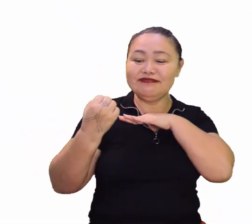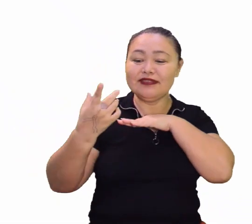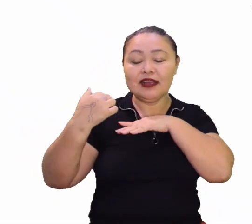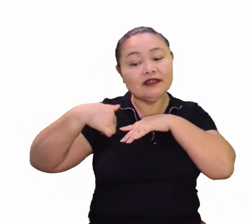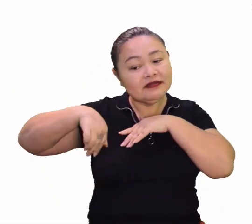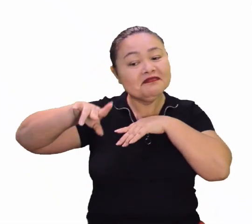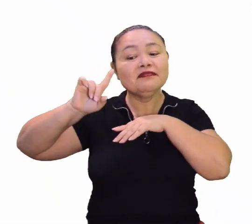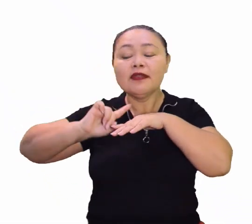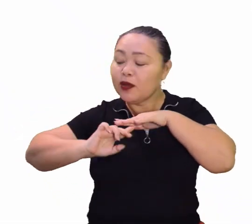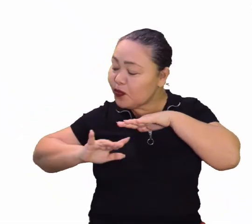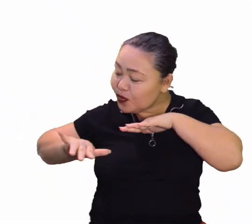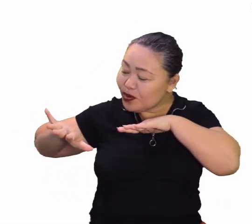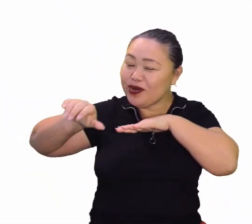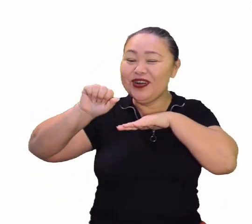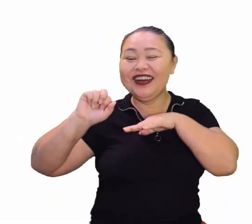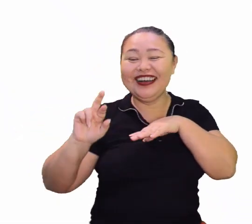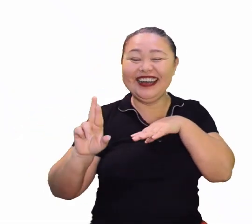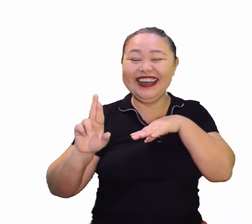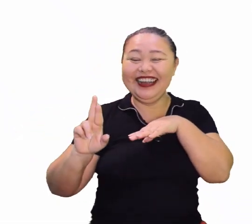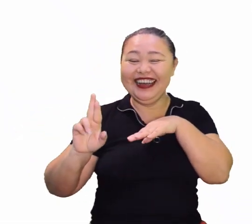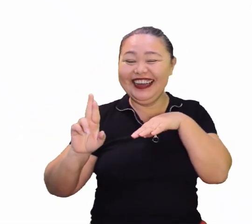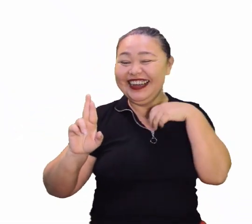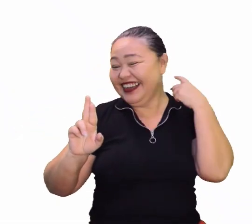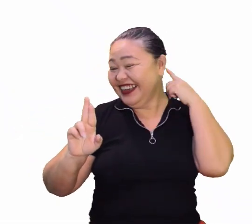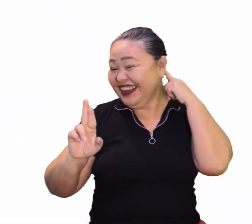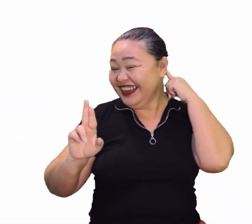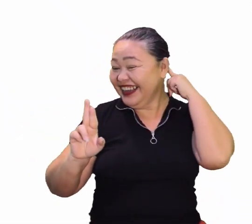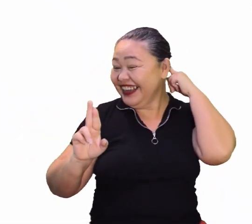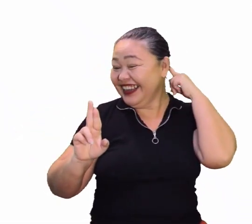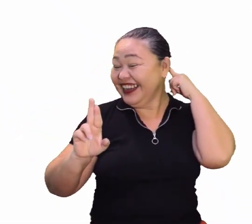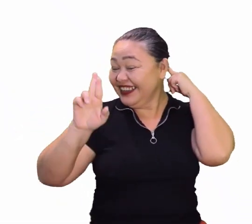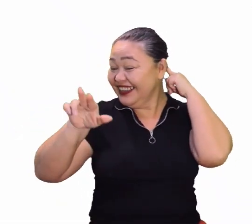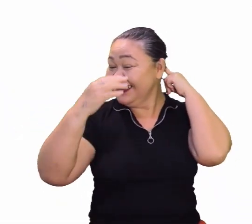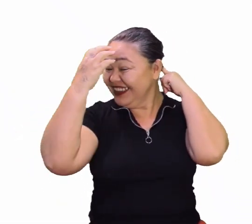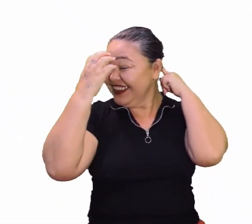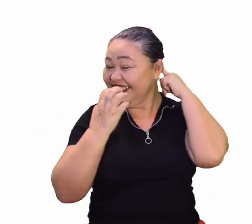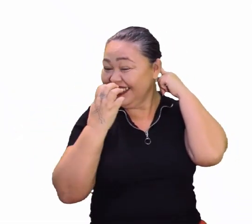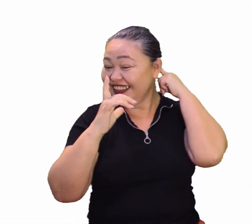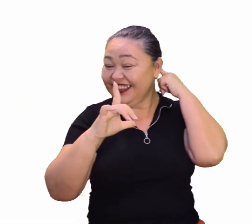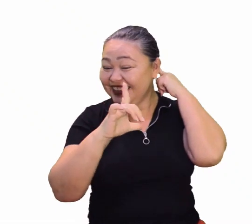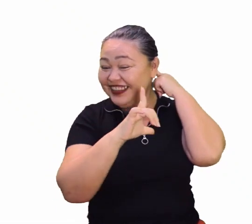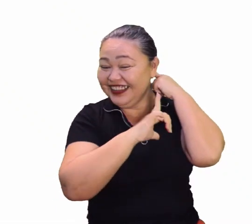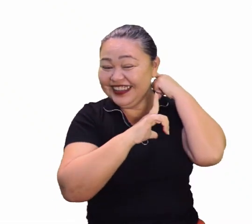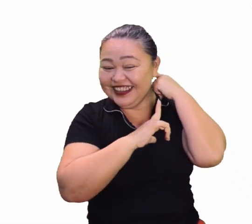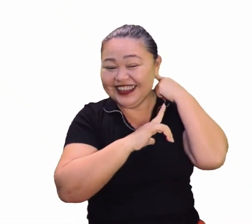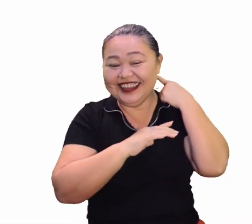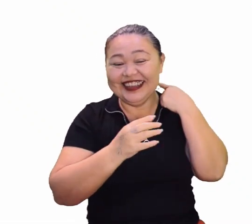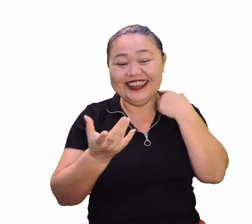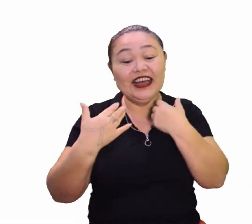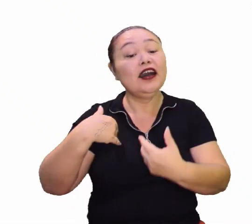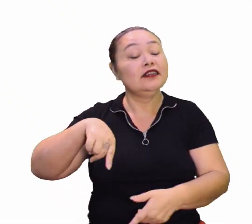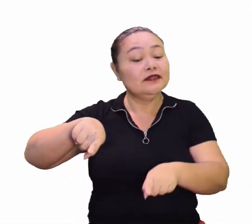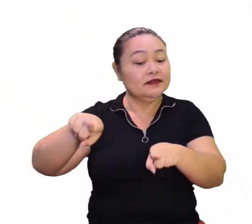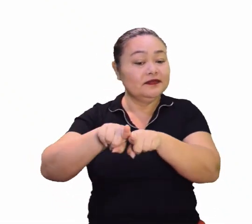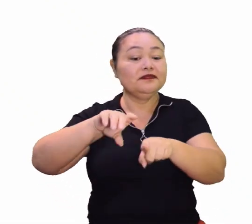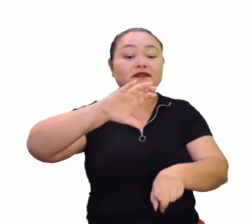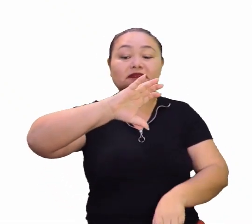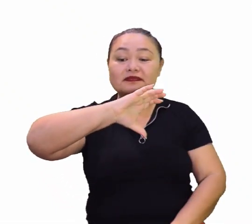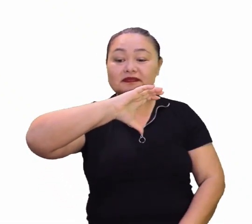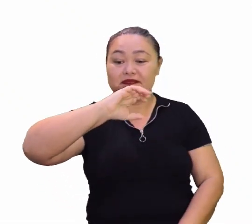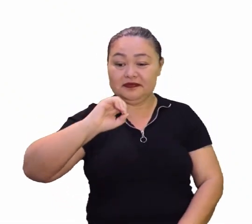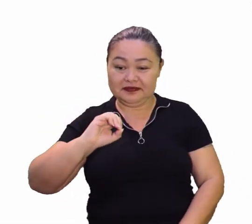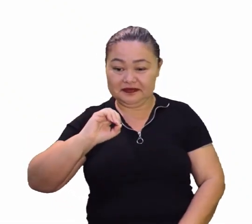amigo. Exatamente. Vai contaminar o ar, Rogério. Isso é sério. E temos aí o monóxido de